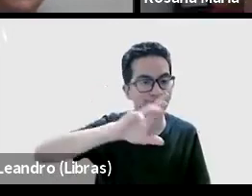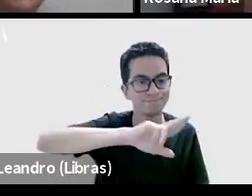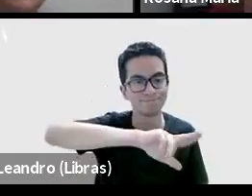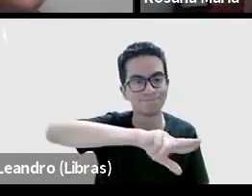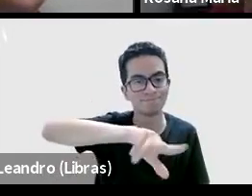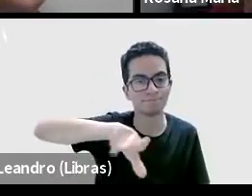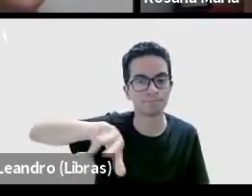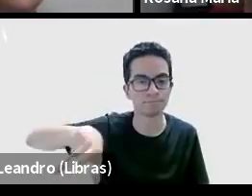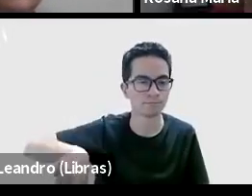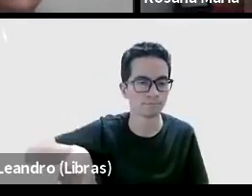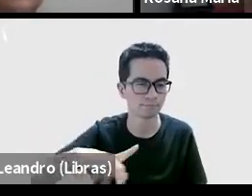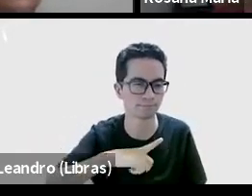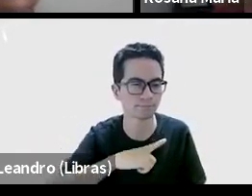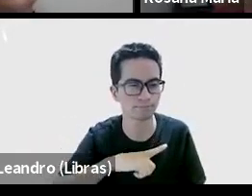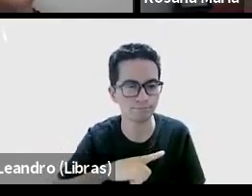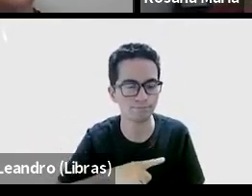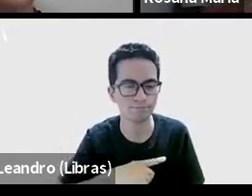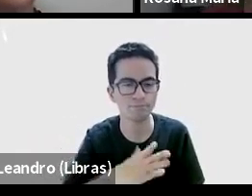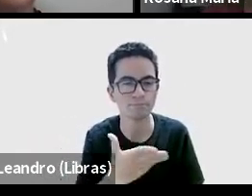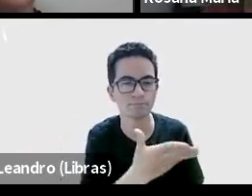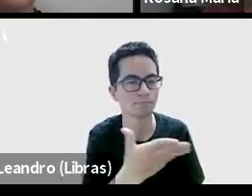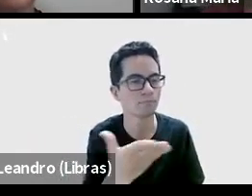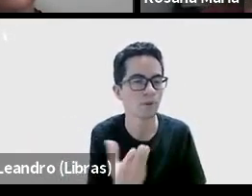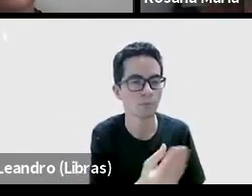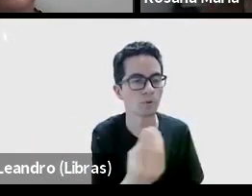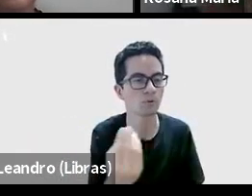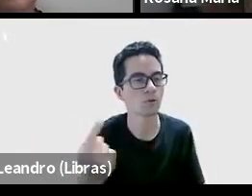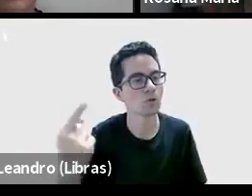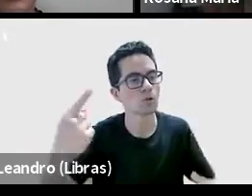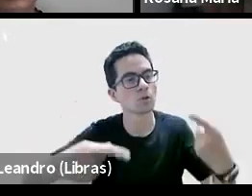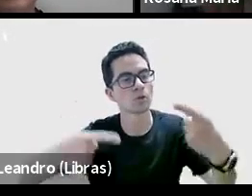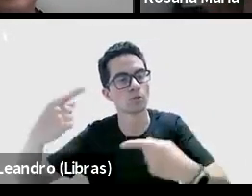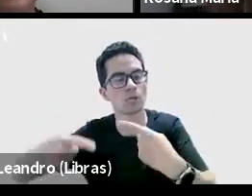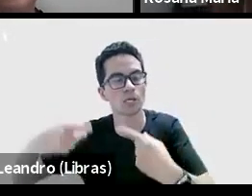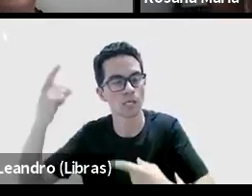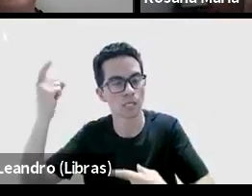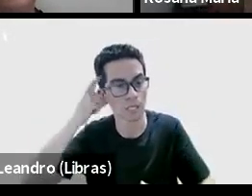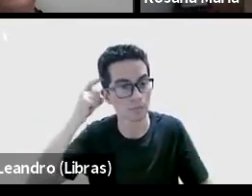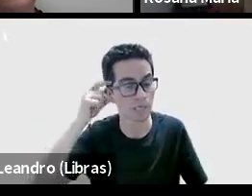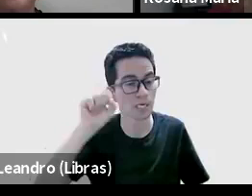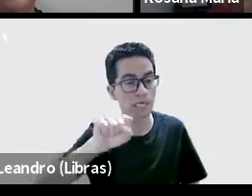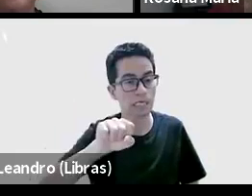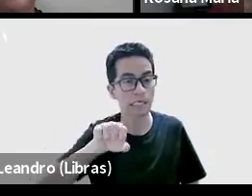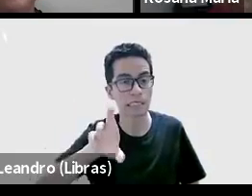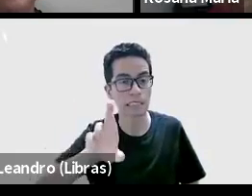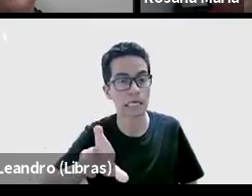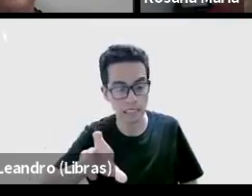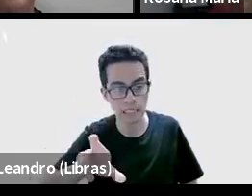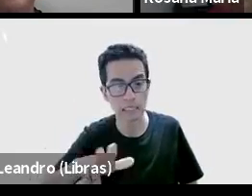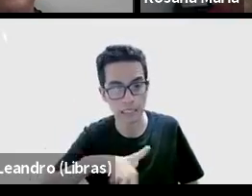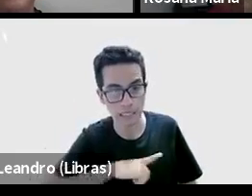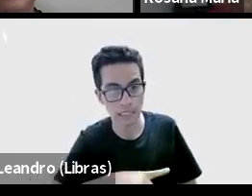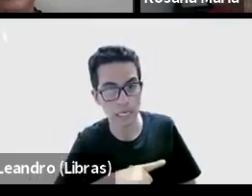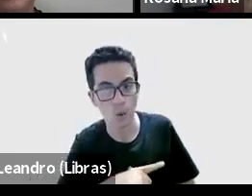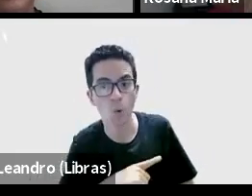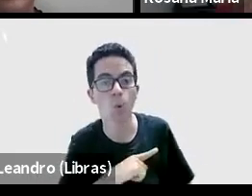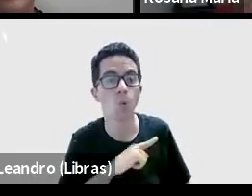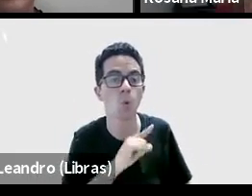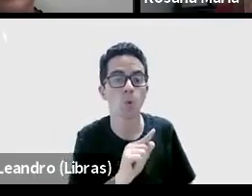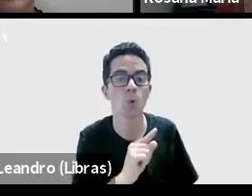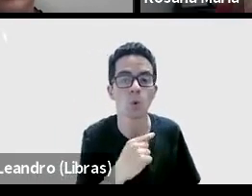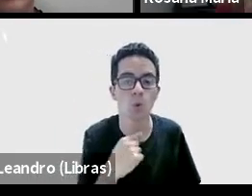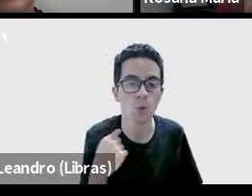nele vocês, né, discutem bastante a questão do ser, né, a questão epistemológica e como que